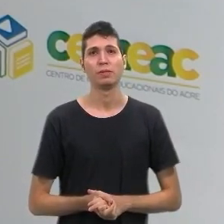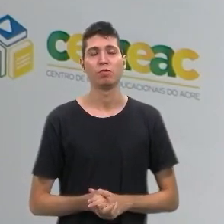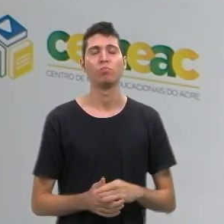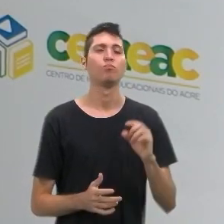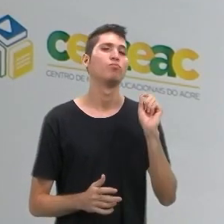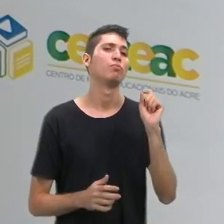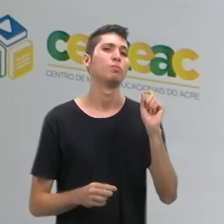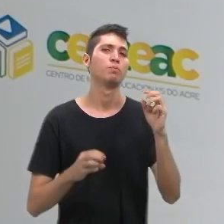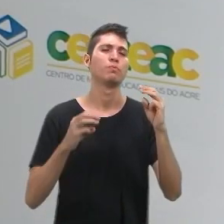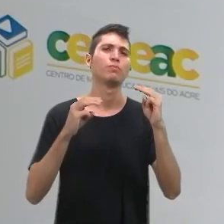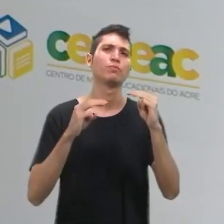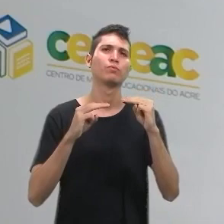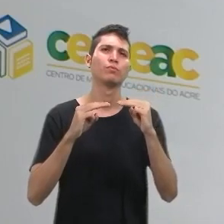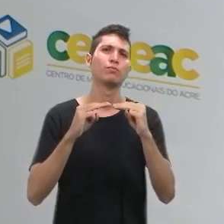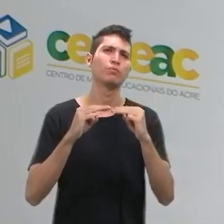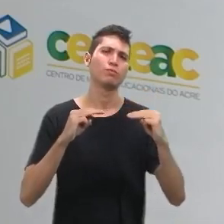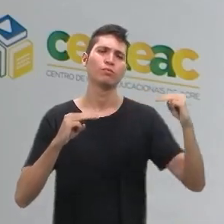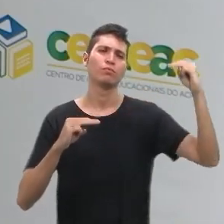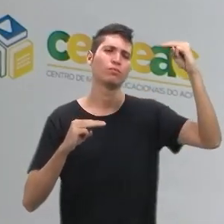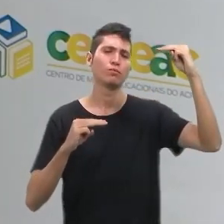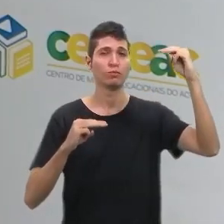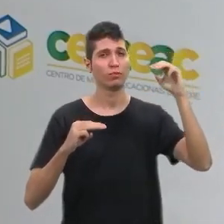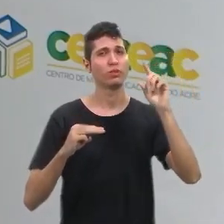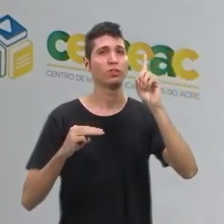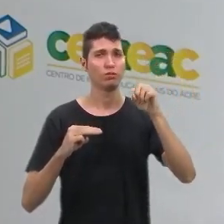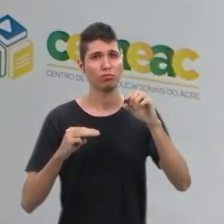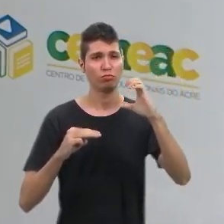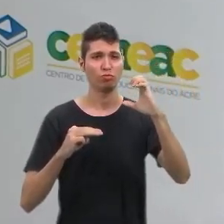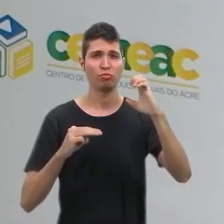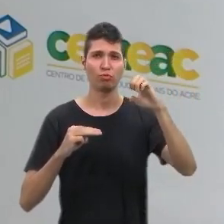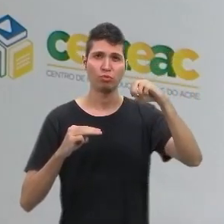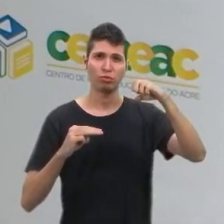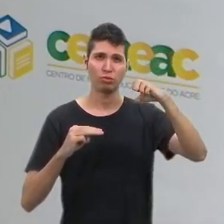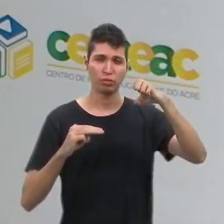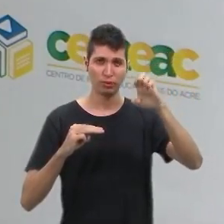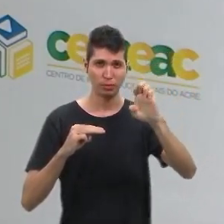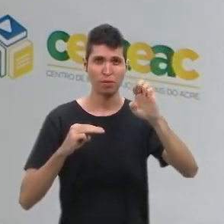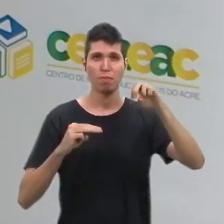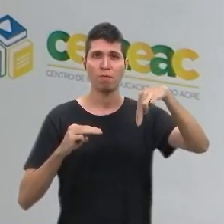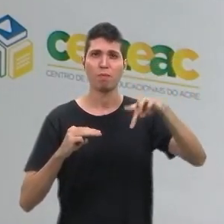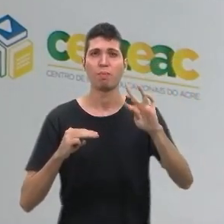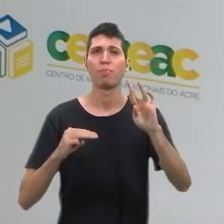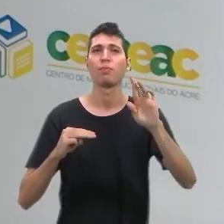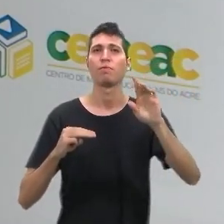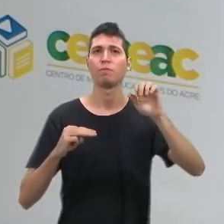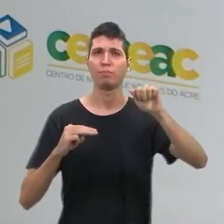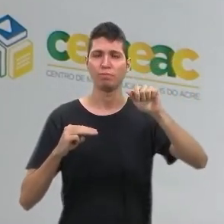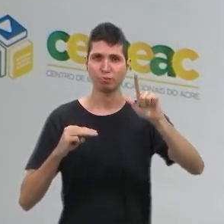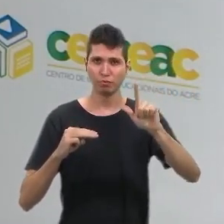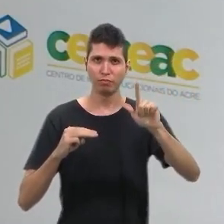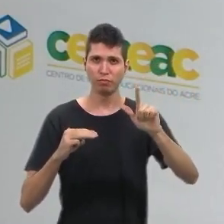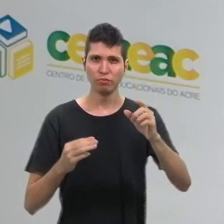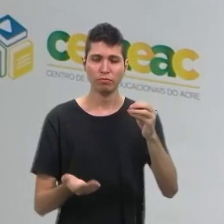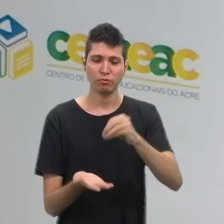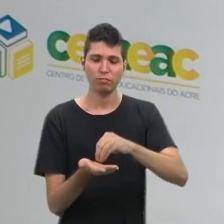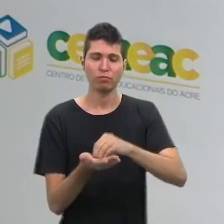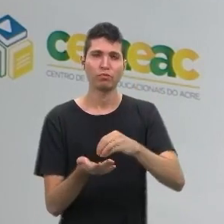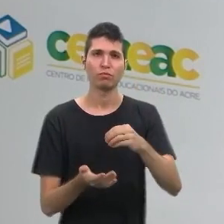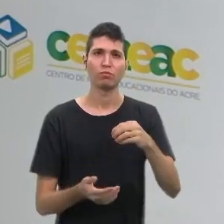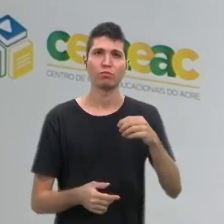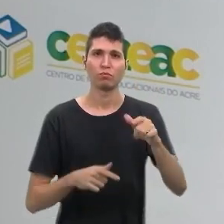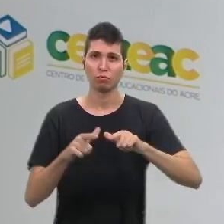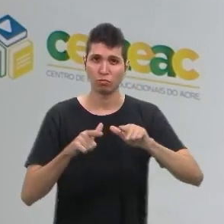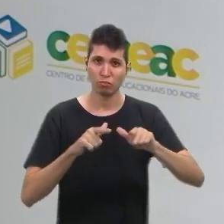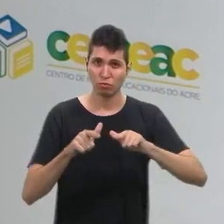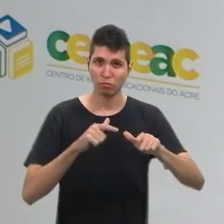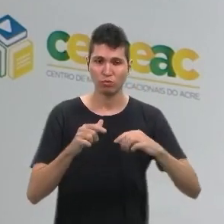mediana? Mediana é o termo central. Então, vem comigo. Eu vou olhar aqui, ó, o gráfico apresenta a taxa de desemprego em porcentagem para o período de